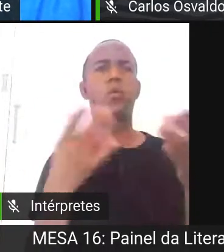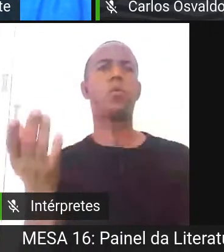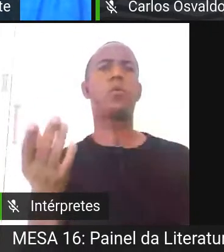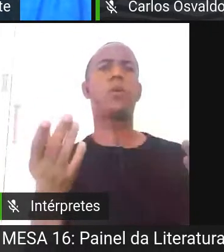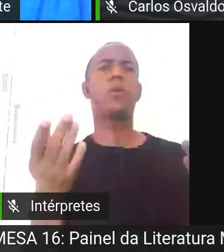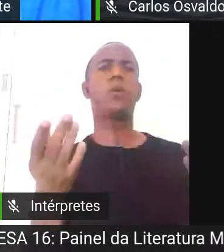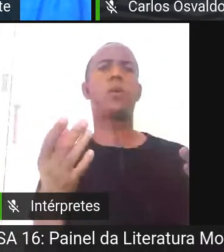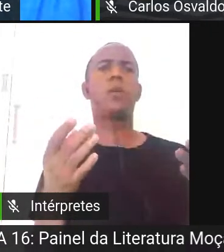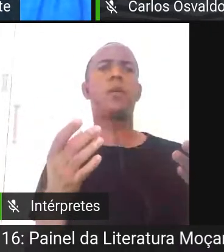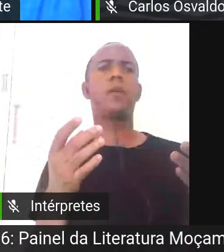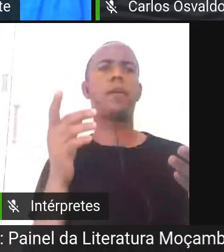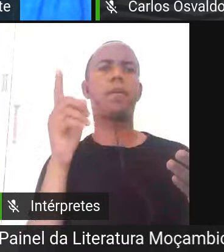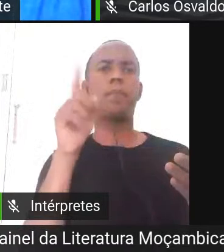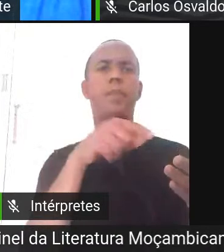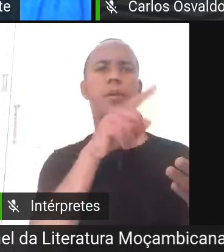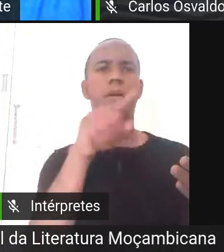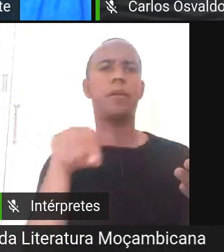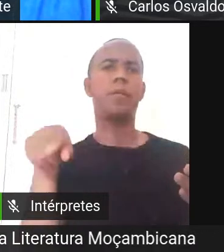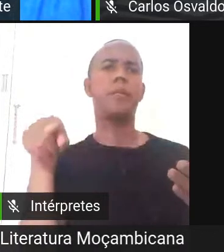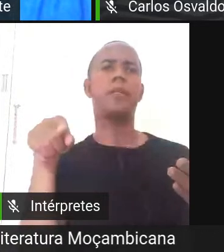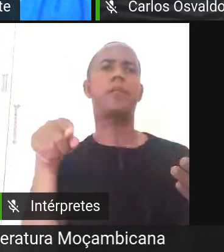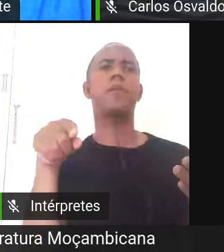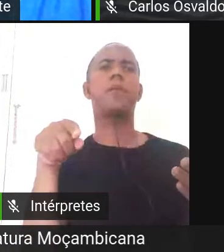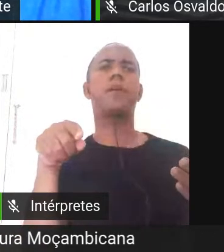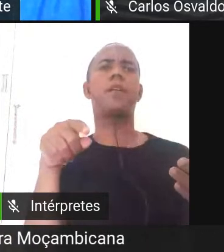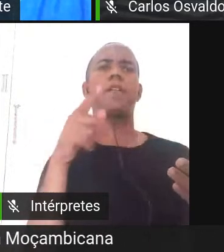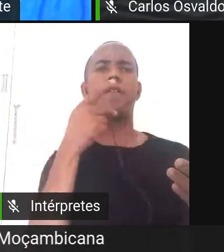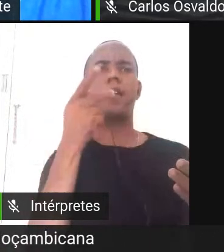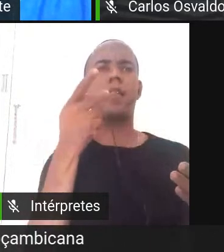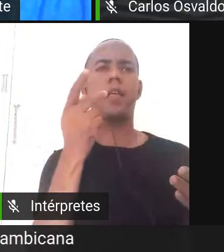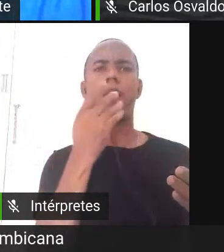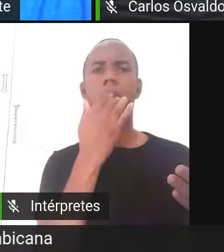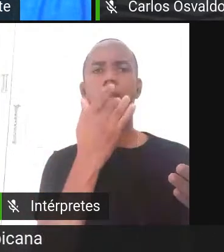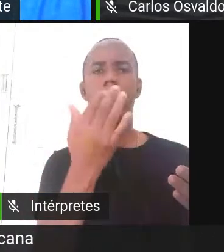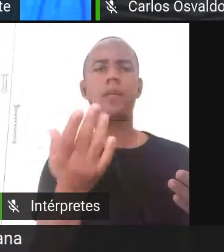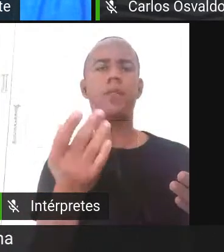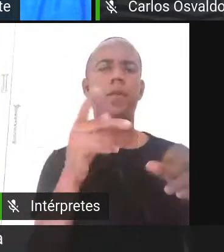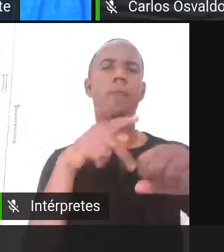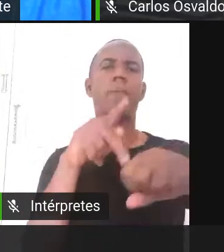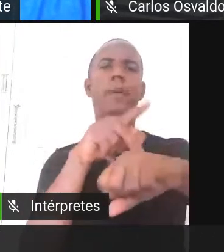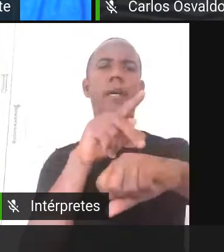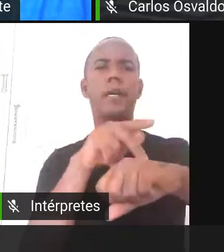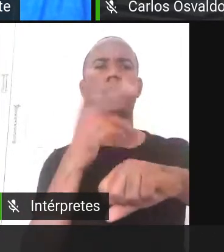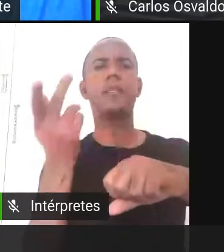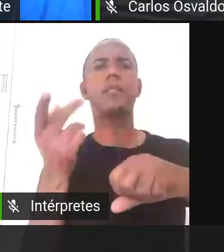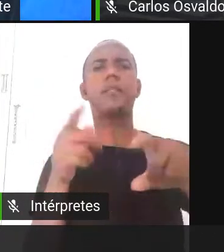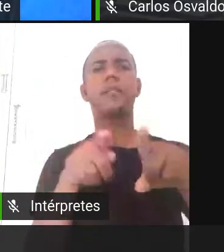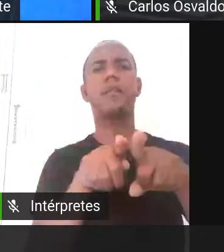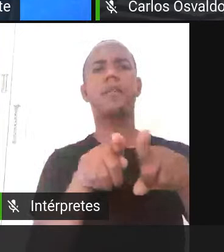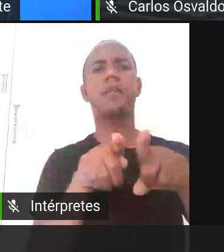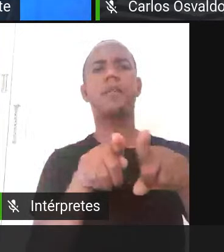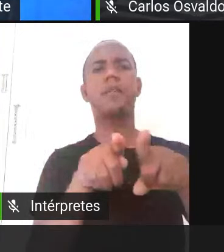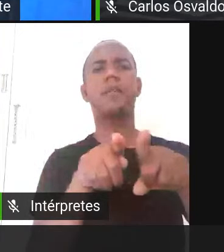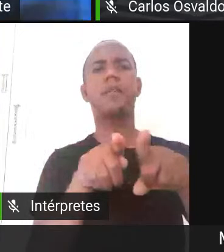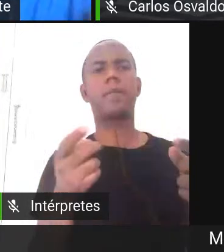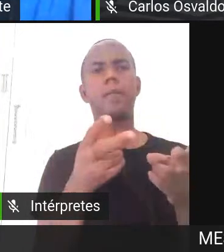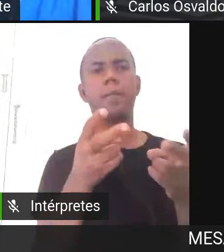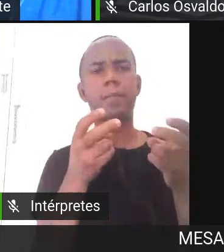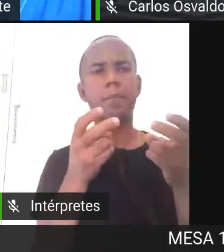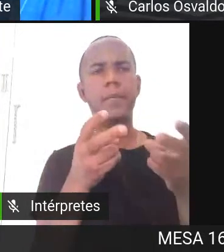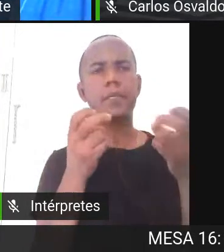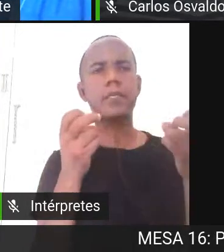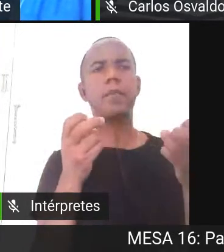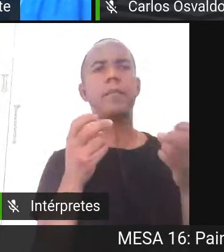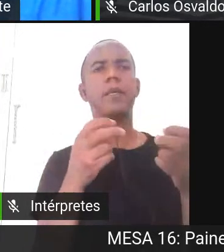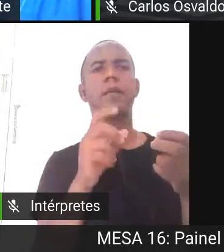nas línguas banto de Moçambique. Eu, se falo hoje, é para perceberes que percebi o insulto que me fizeste, por